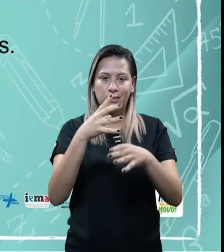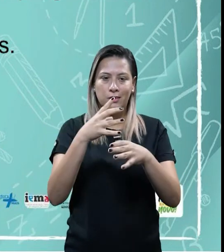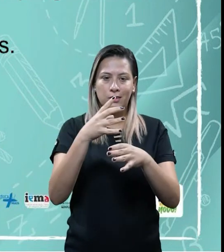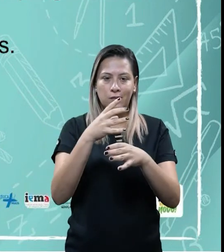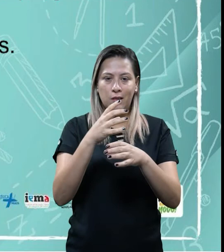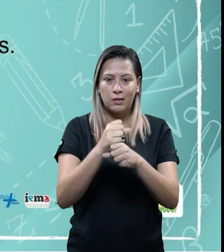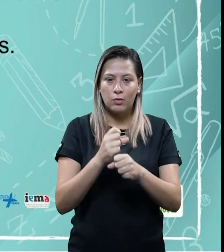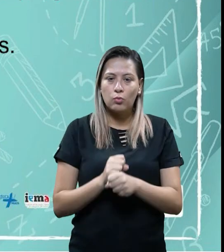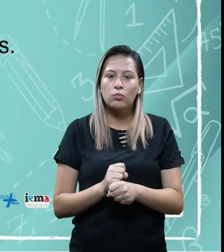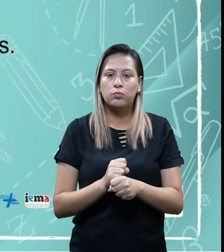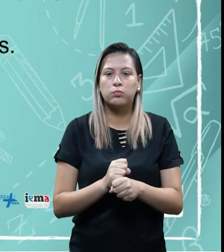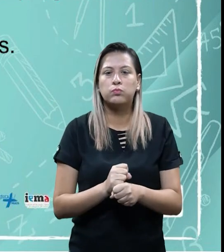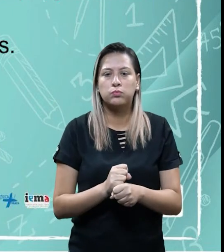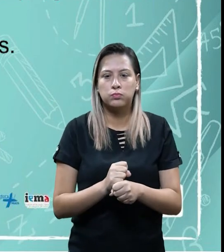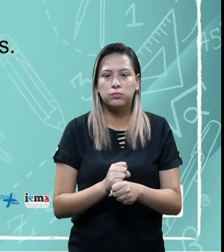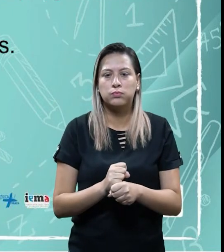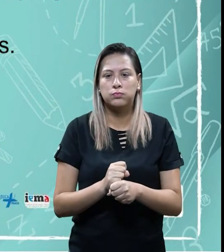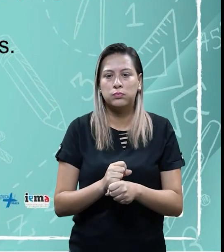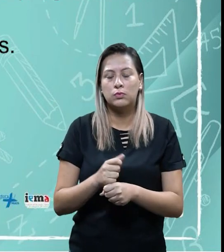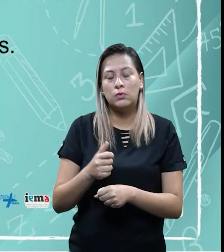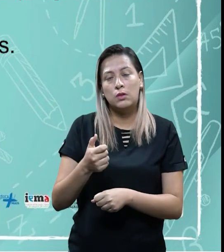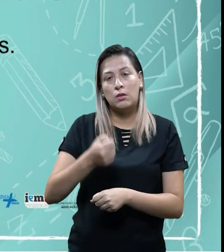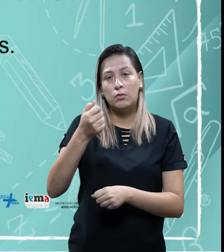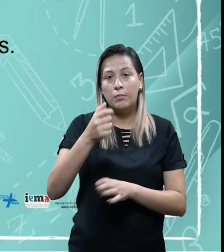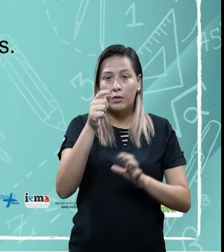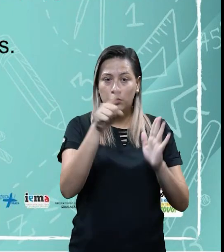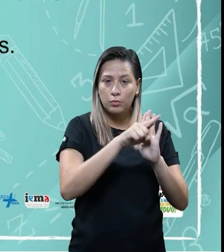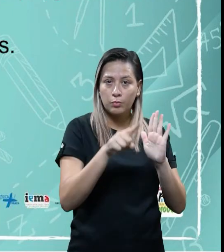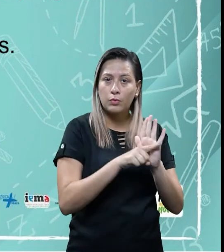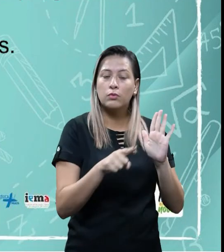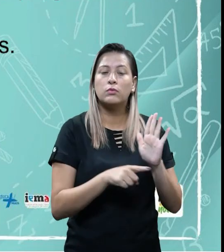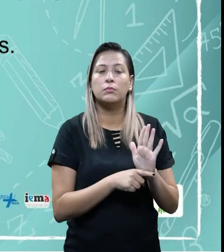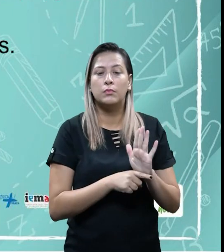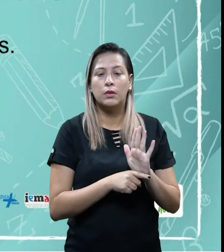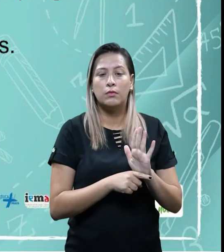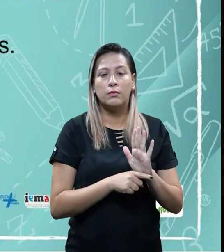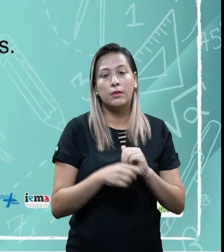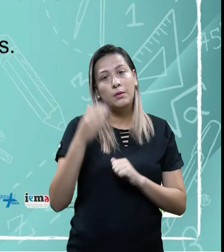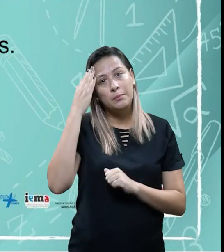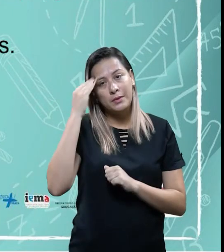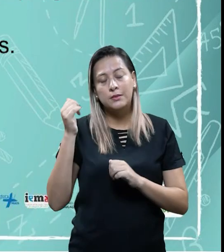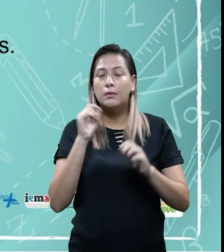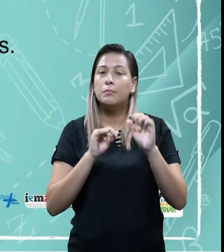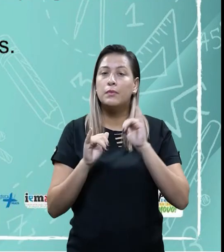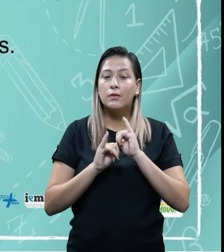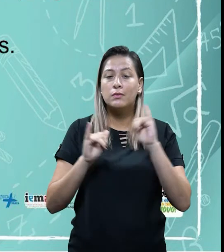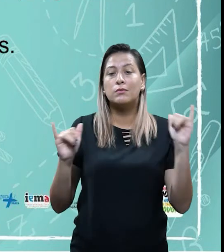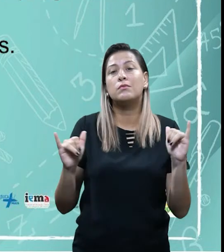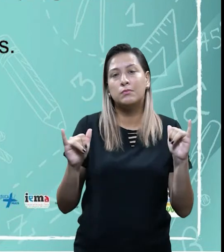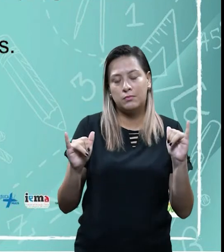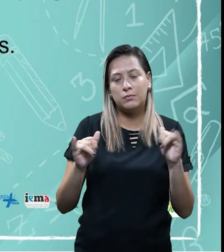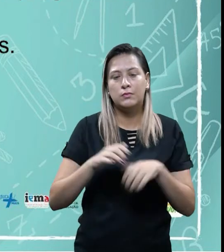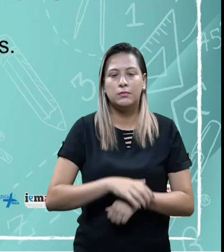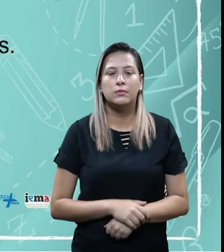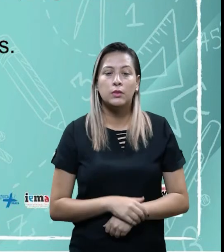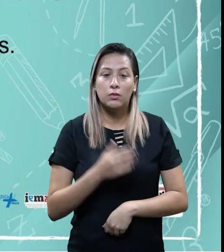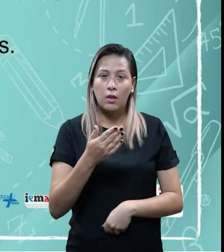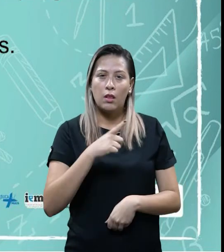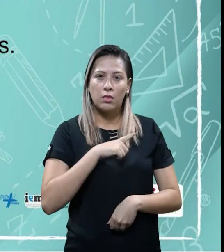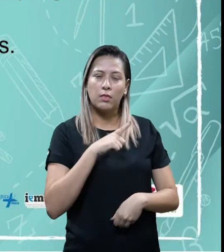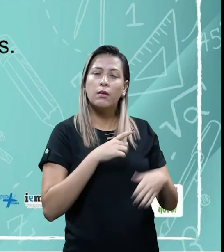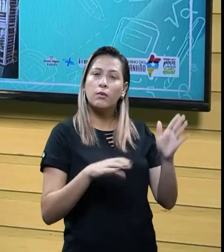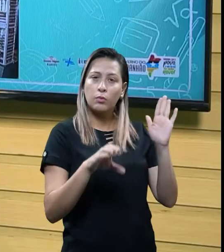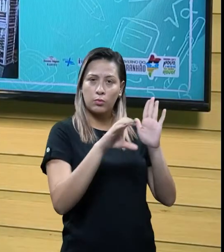e programável. Tinha como objetivo a codificação de mensagens. Como eu falei, essas mensagens eram